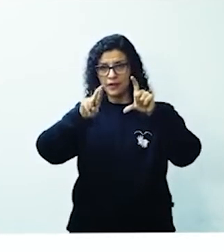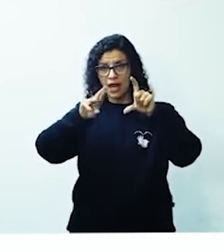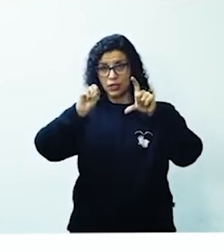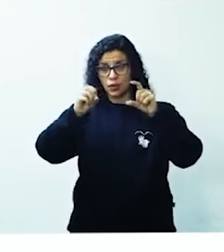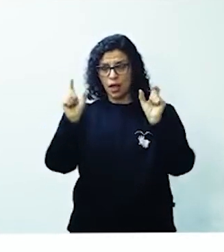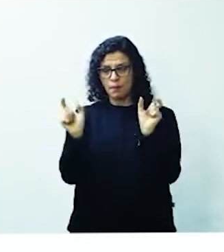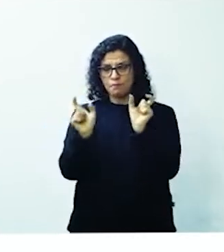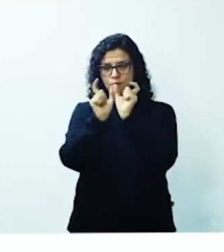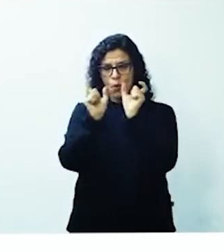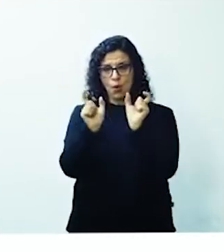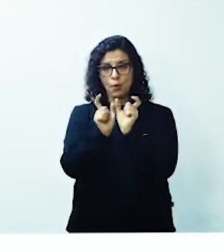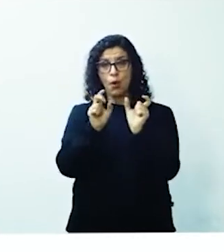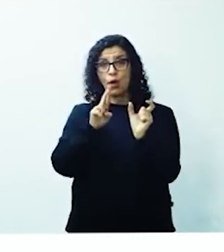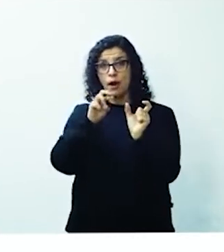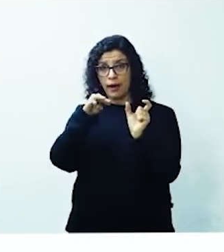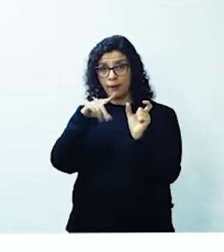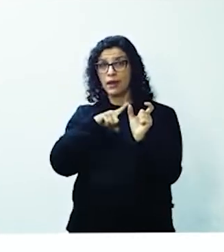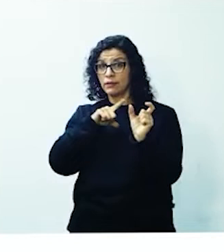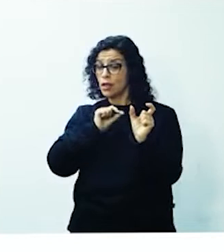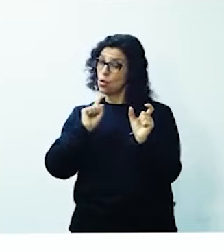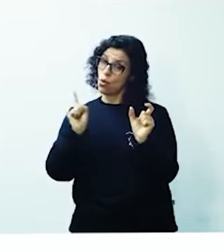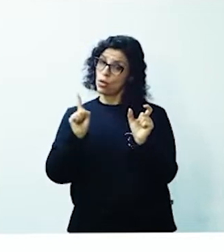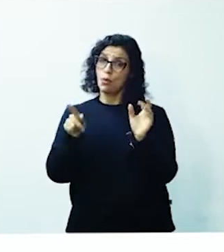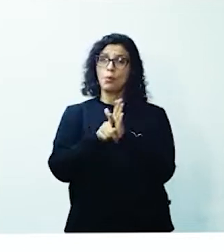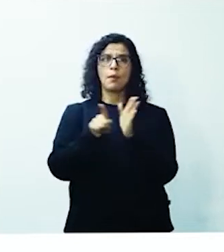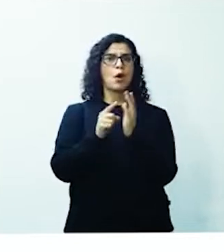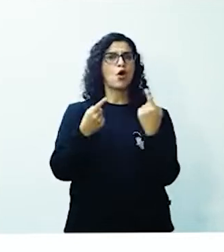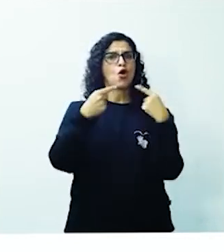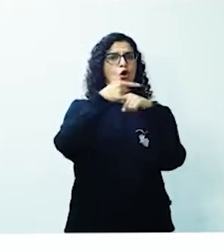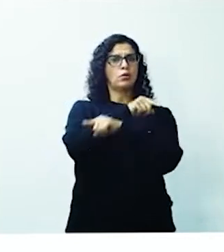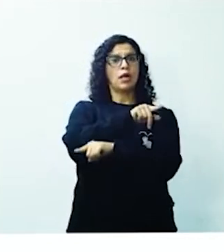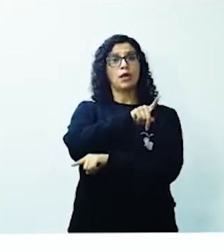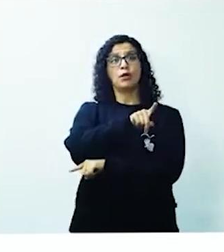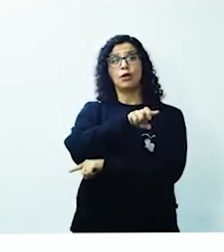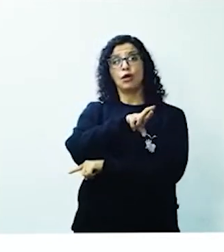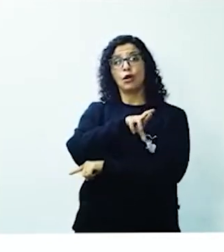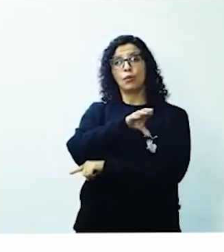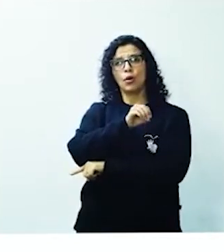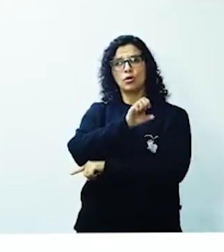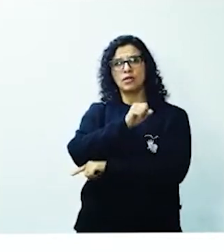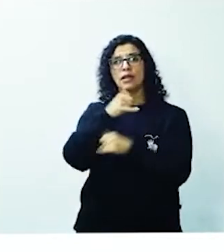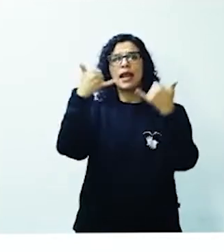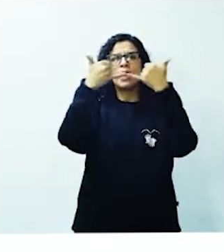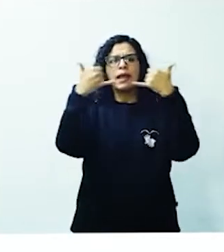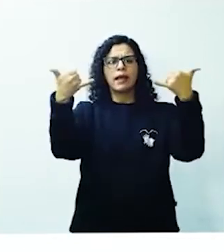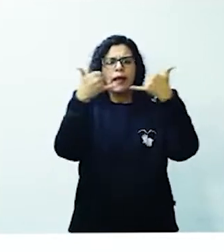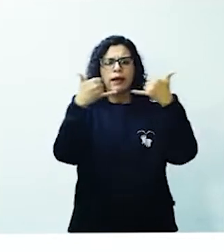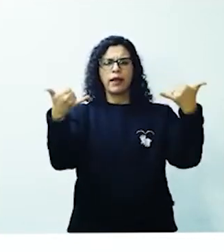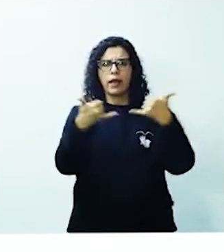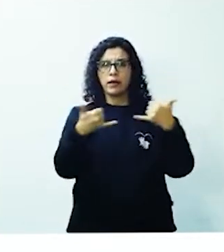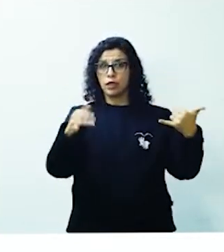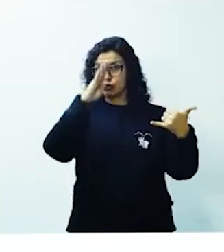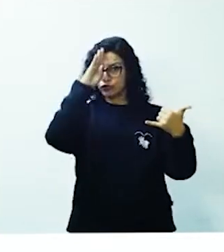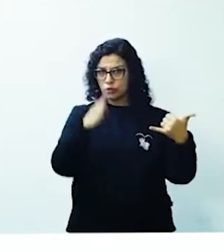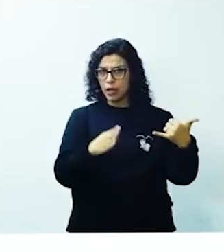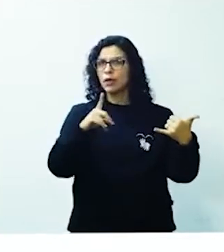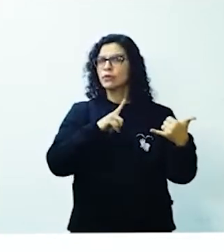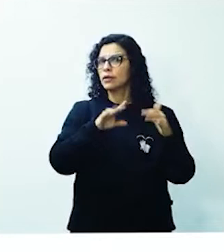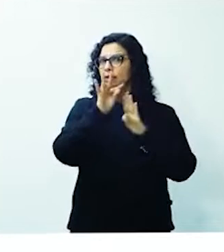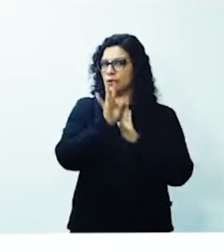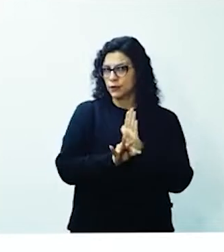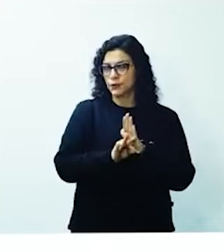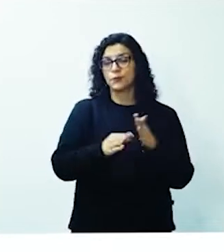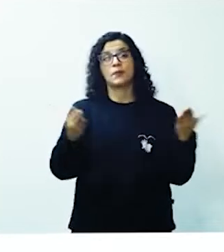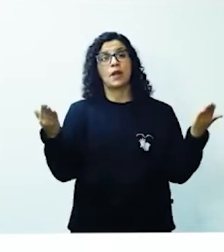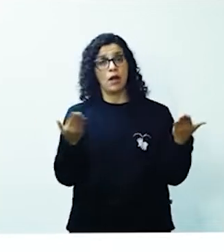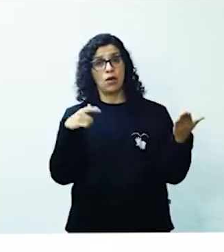não. Assim, opõe-se à prosa, que é a não utilização de versos na escrita de um texto.